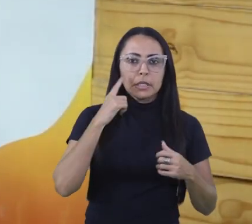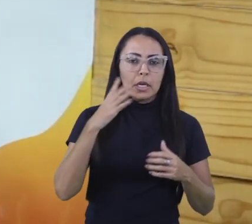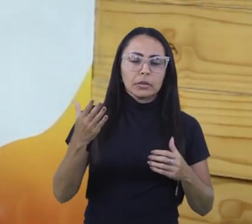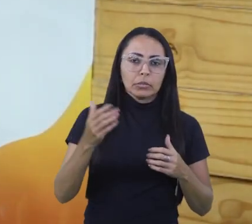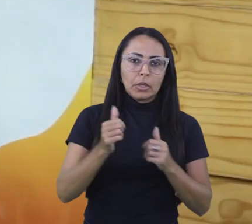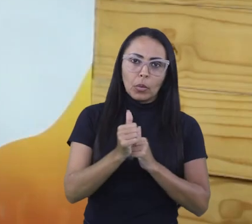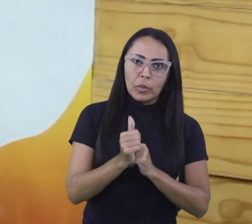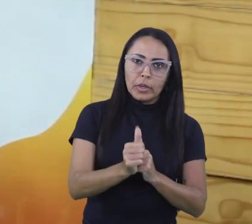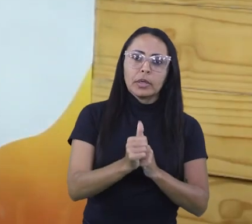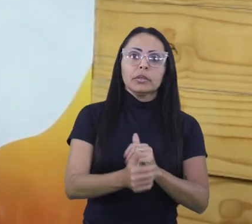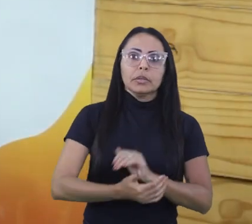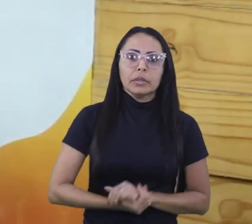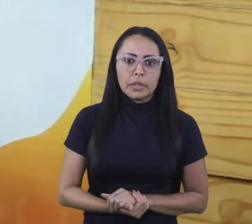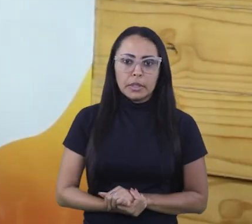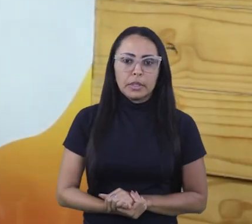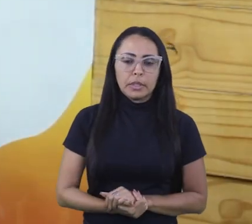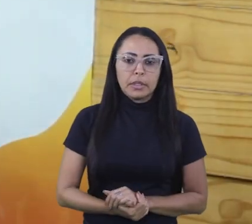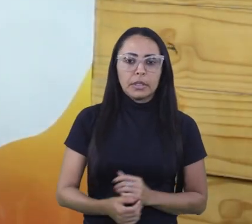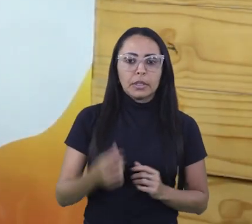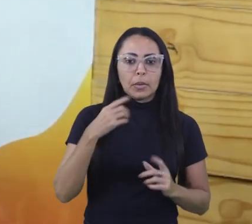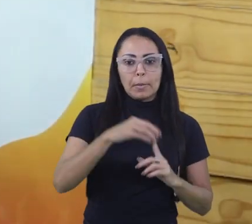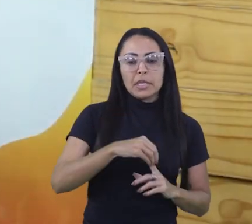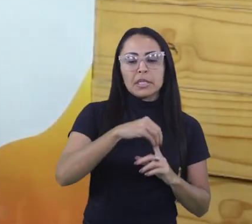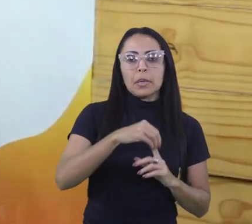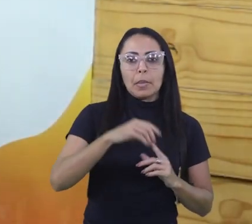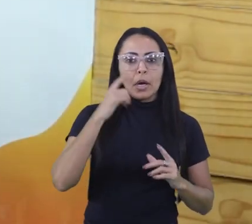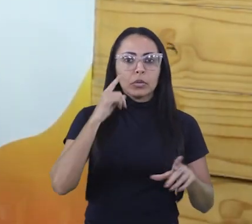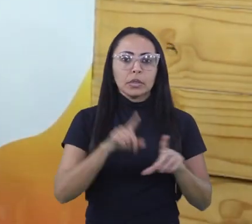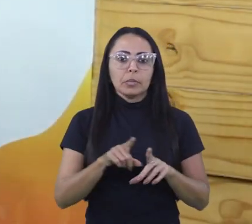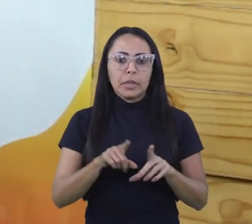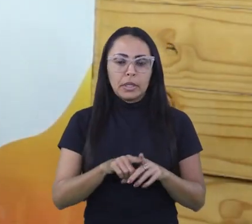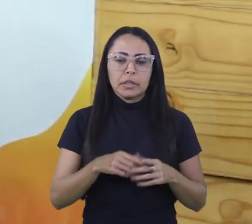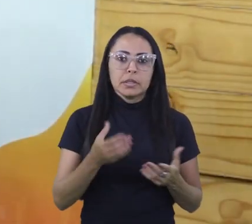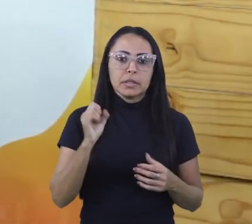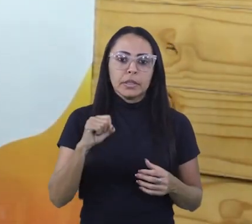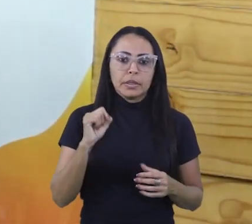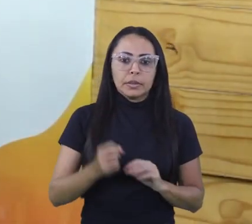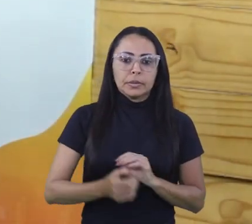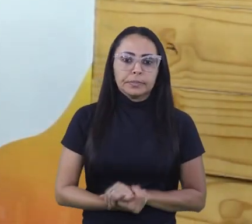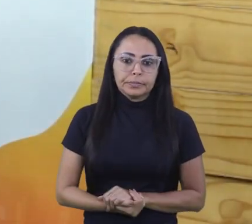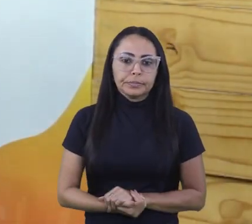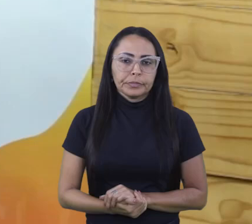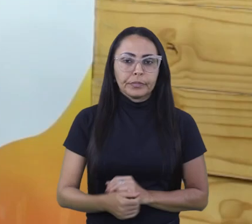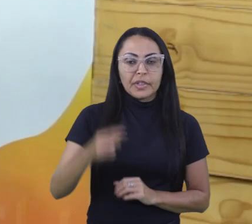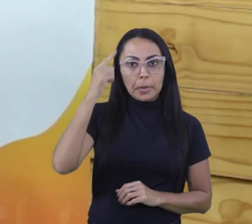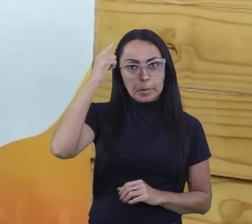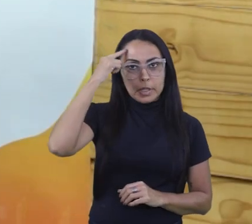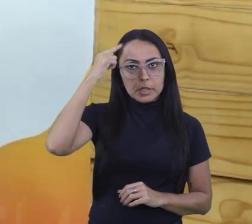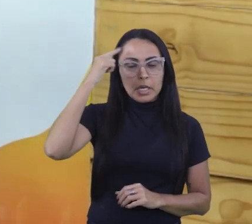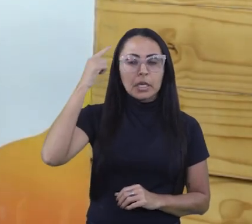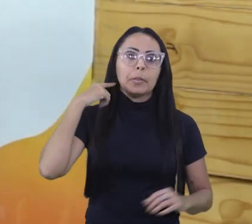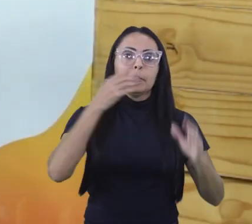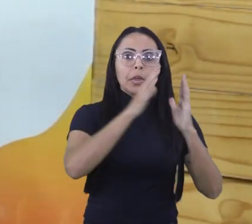porque a principal, né, entre as leis da biblioteconomia, uma das principais é pensar que a biblioteca é